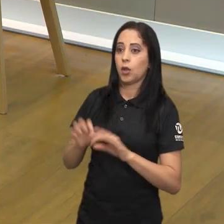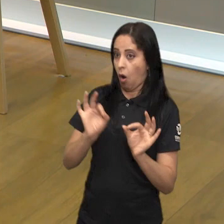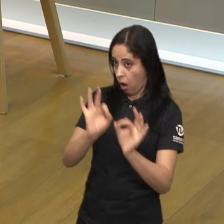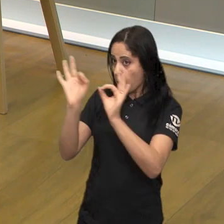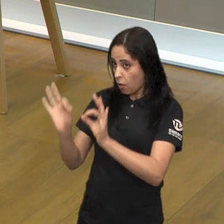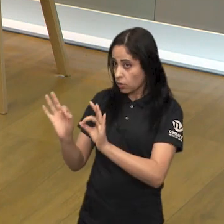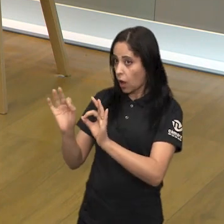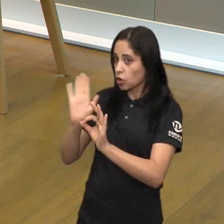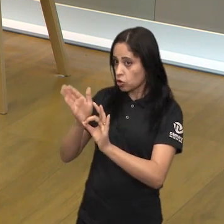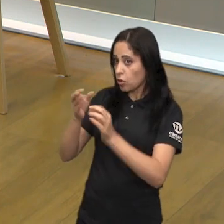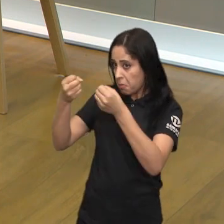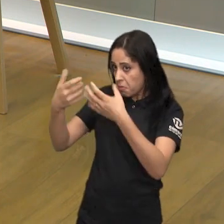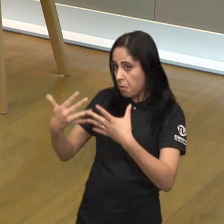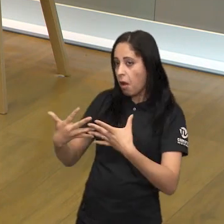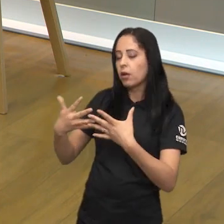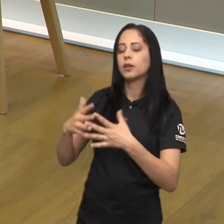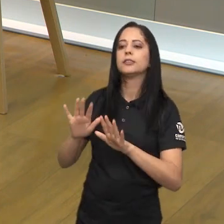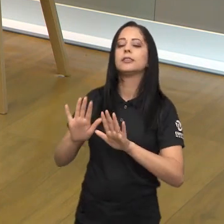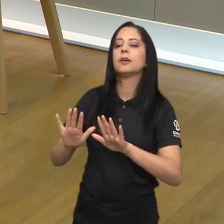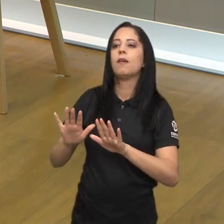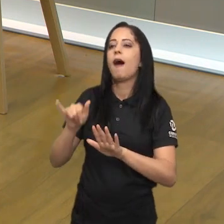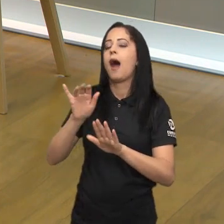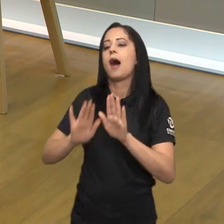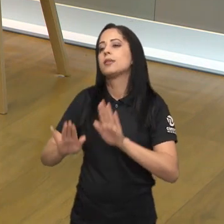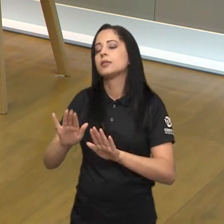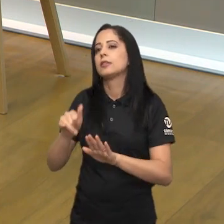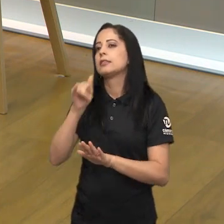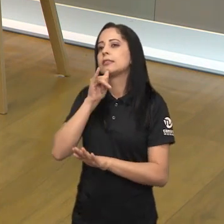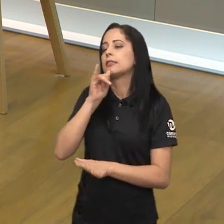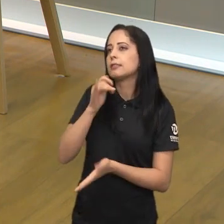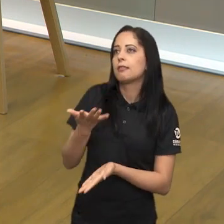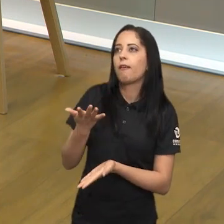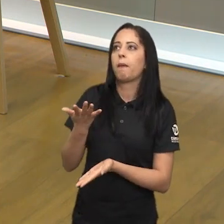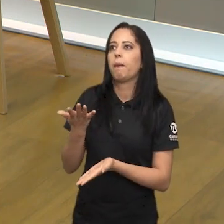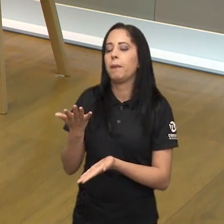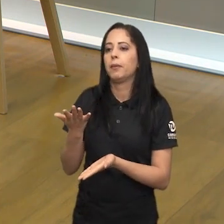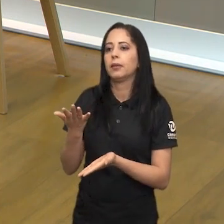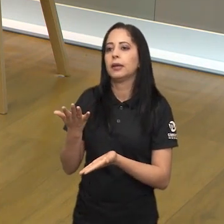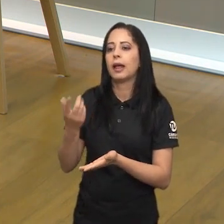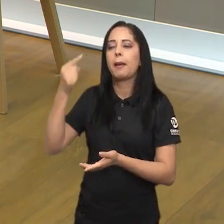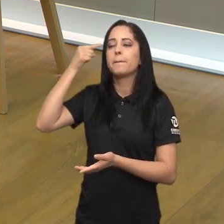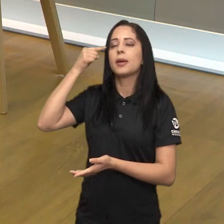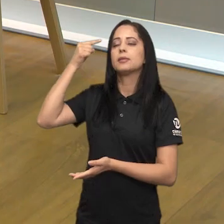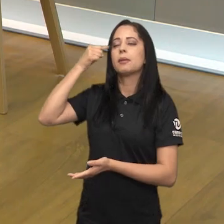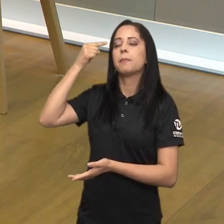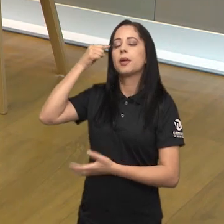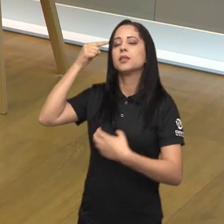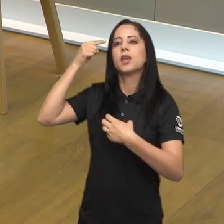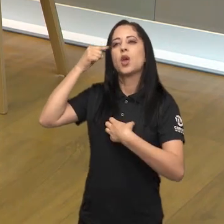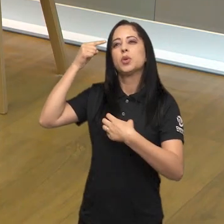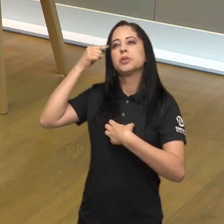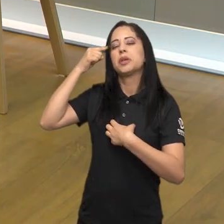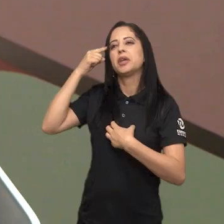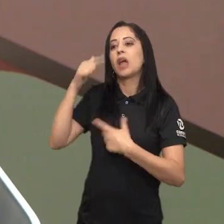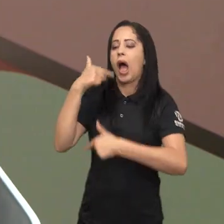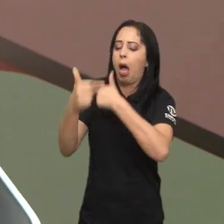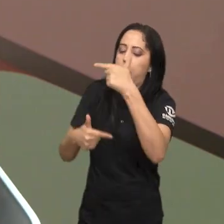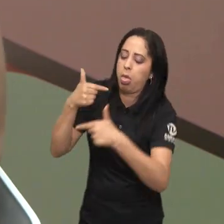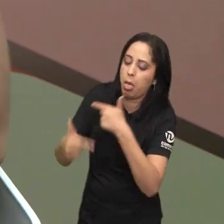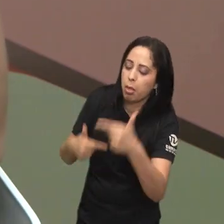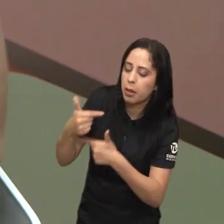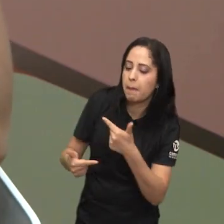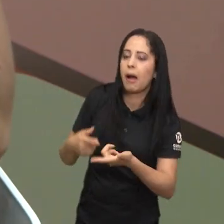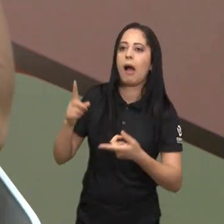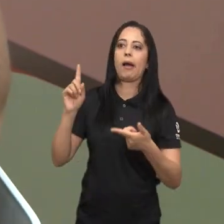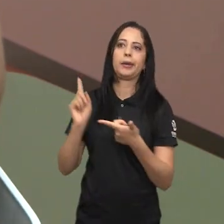outras questões que acha que aquilo que ela está sentindo é porque ela está trabalhando muito, ou porque ela está estressada, ou porque